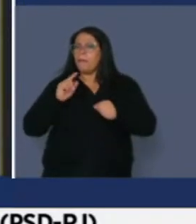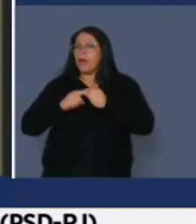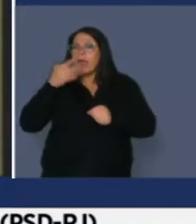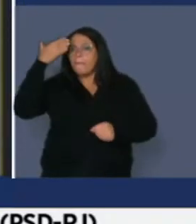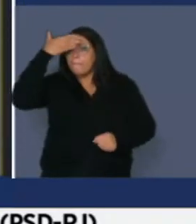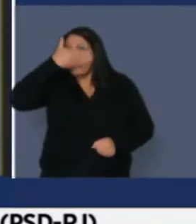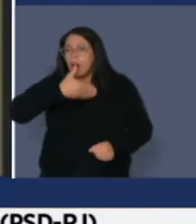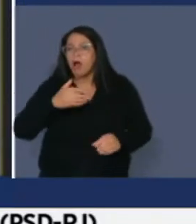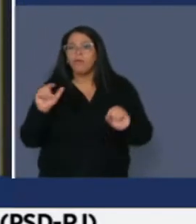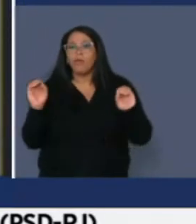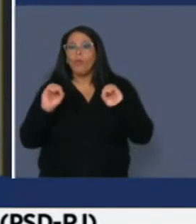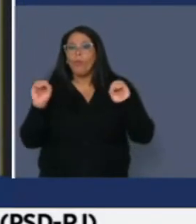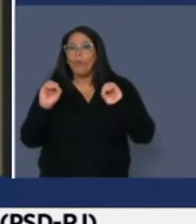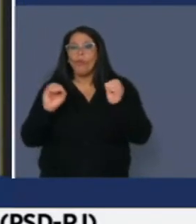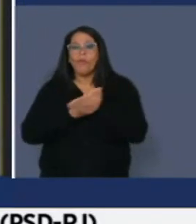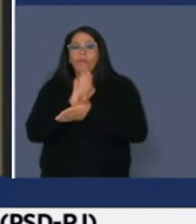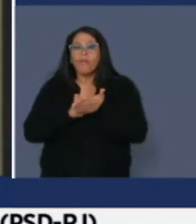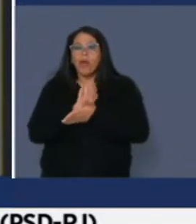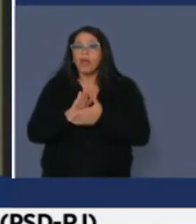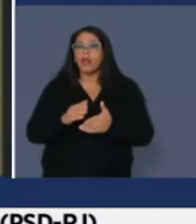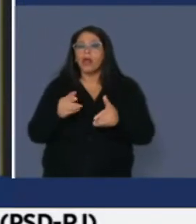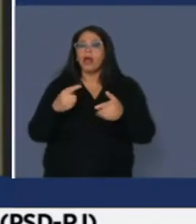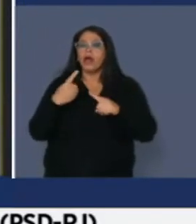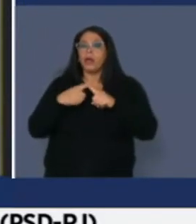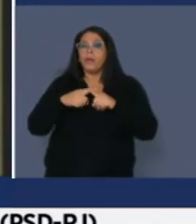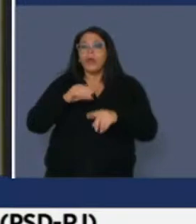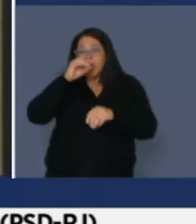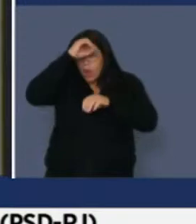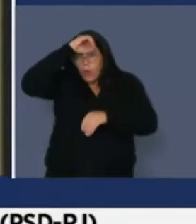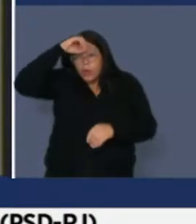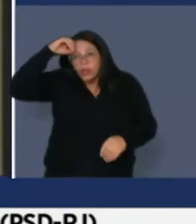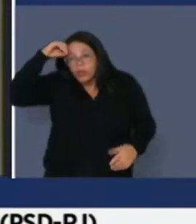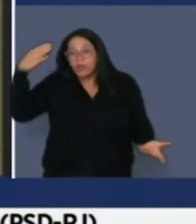porque não existe provas contra mim, porque eu sou inocente.